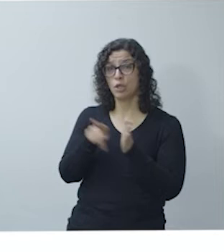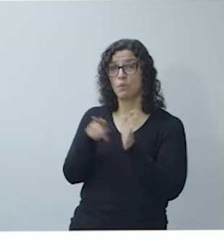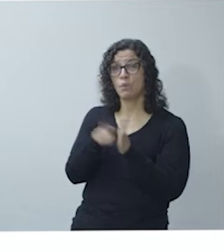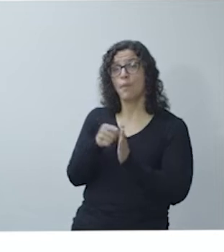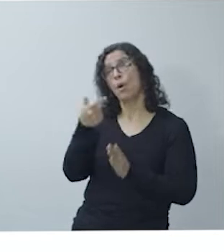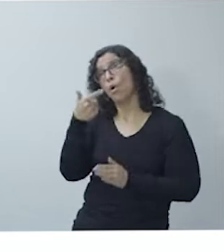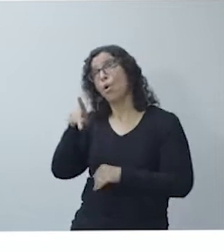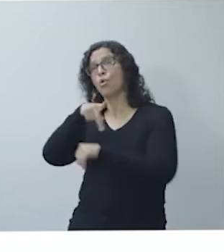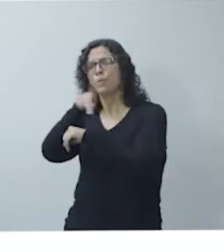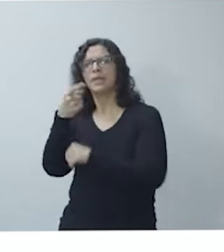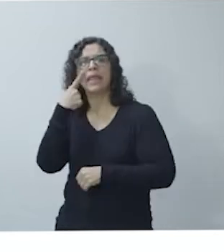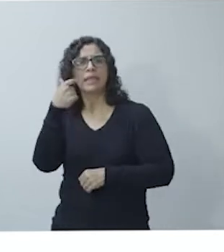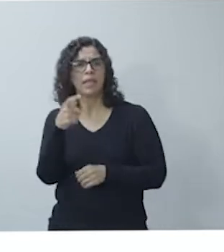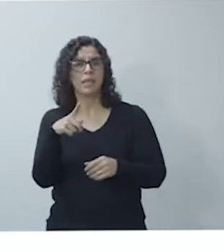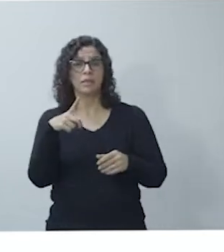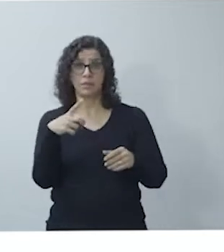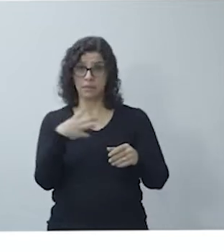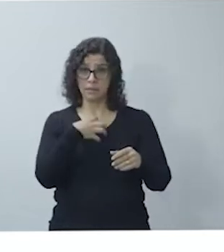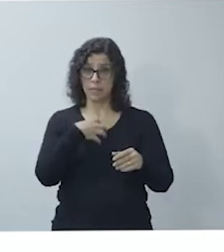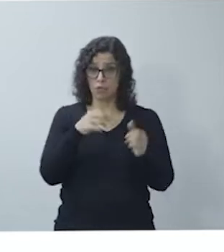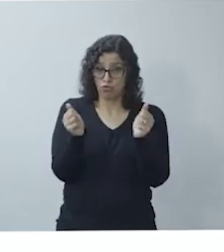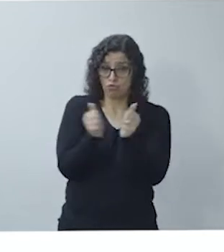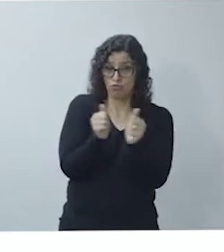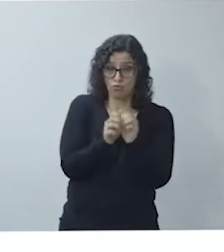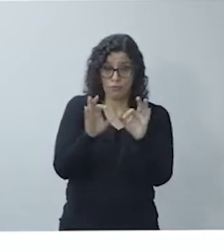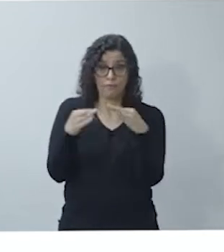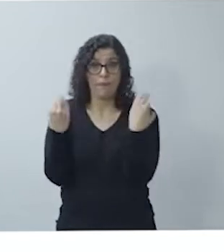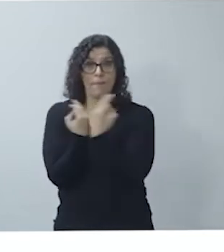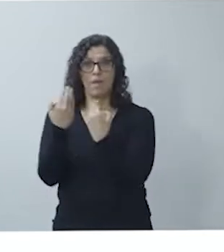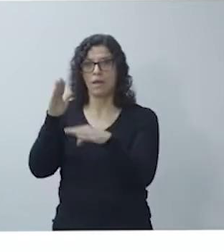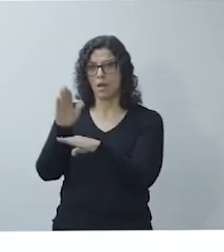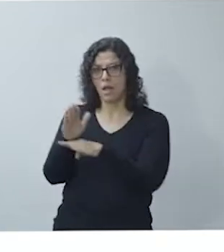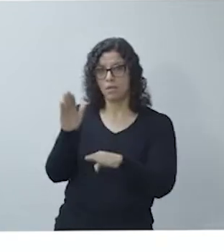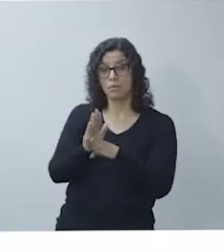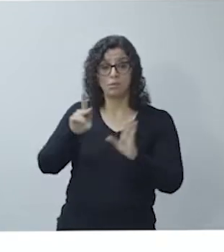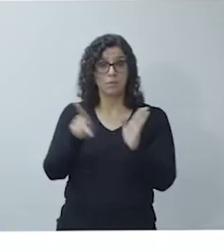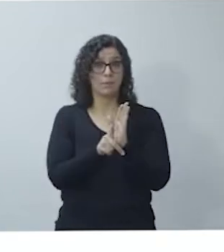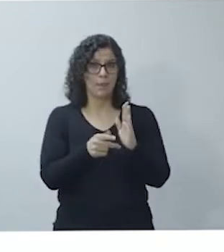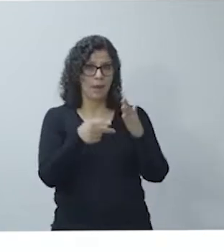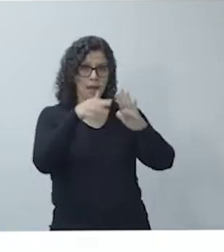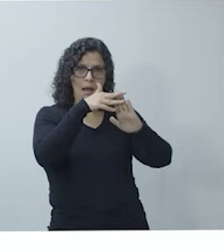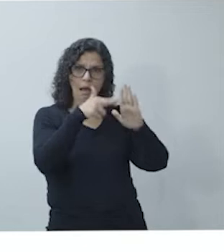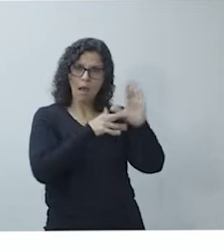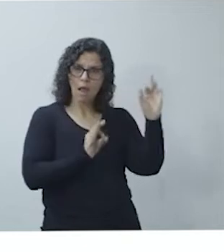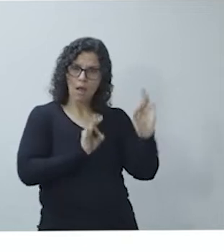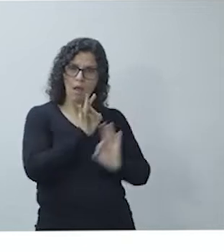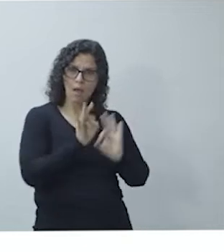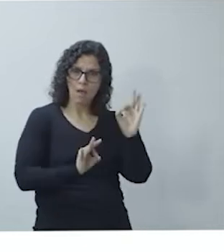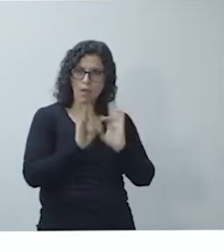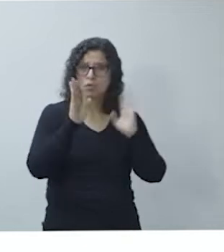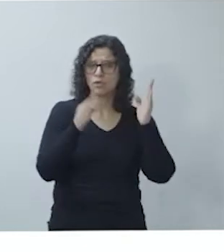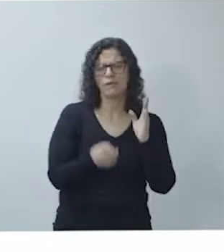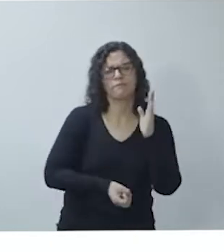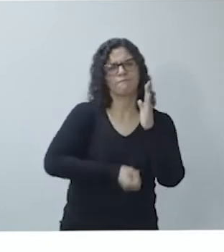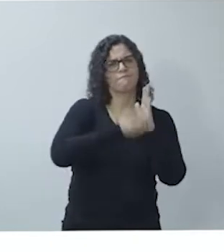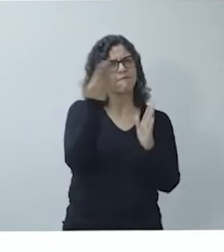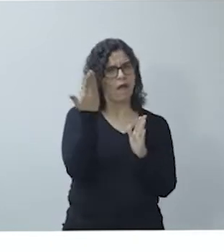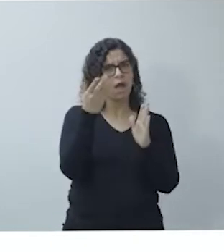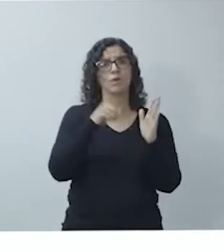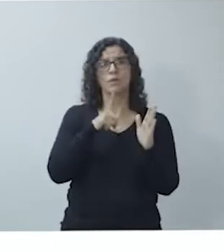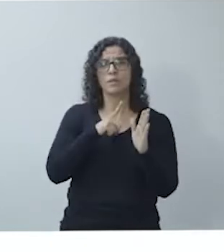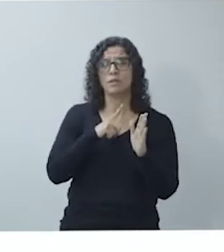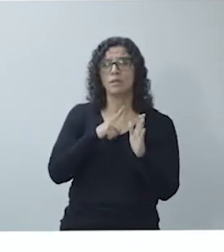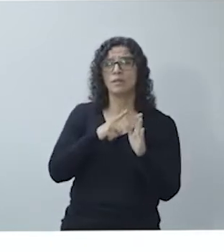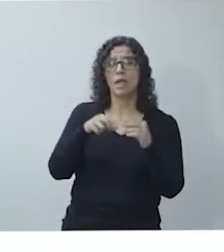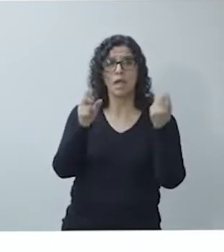resto, os interesses congregados da família, em nome dos princípios, organizaram vários